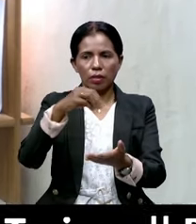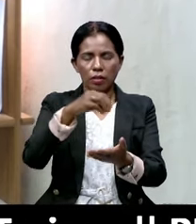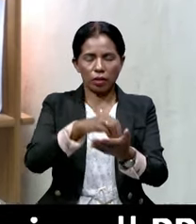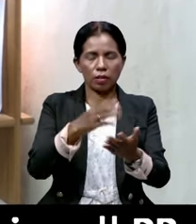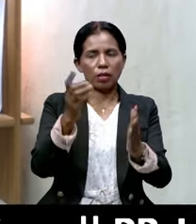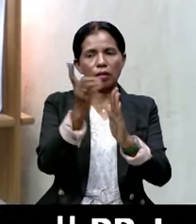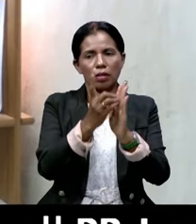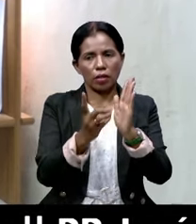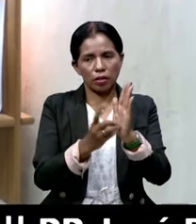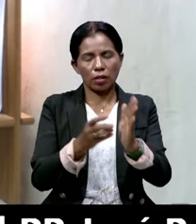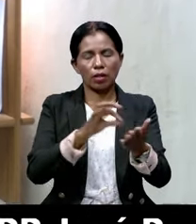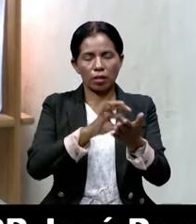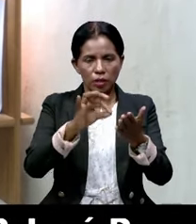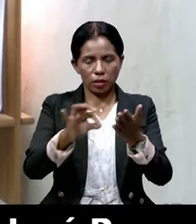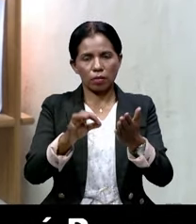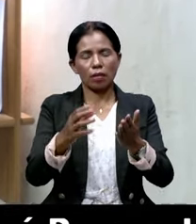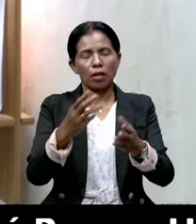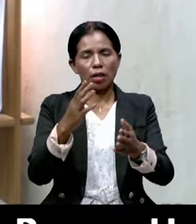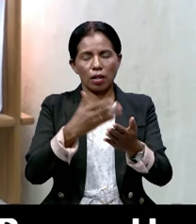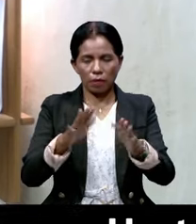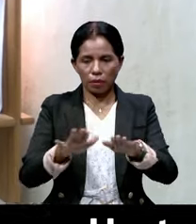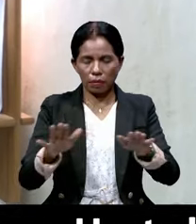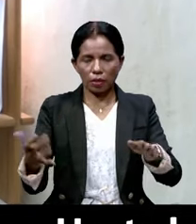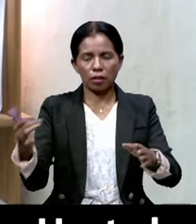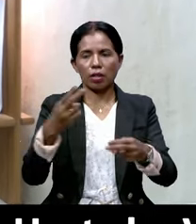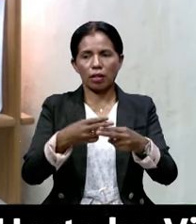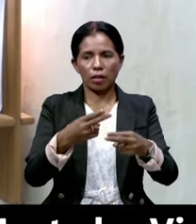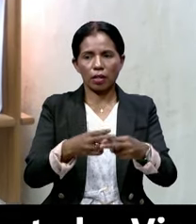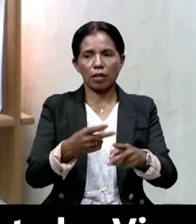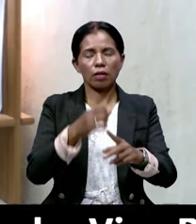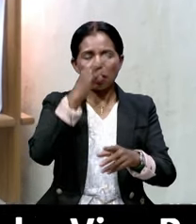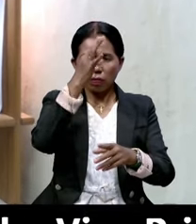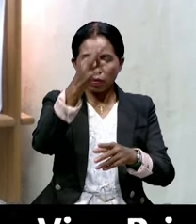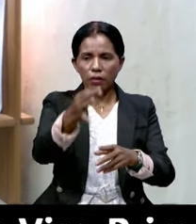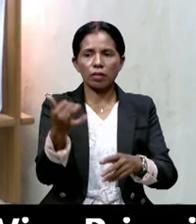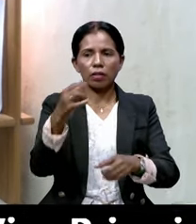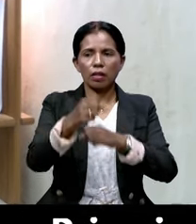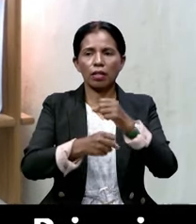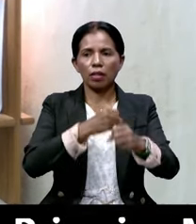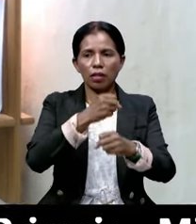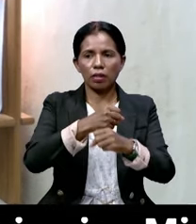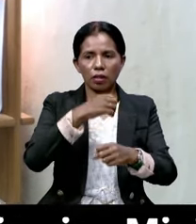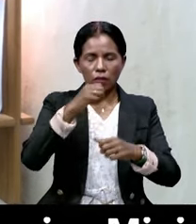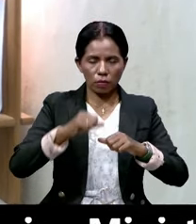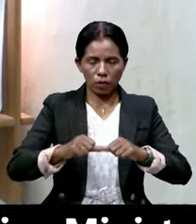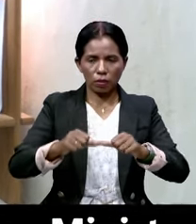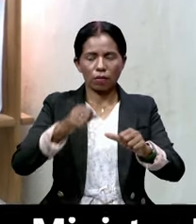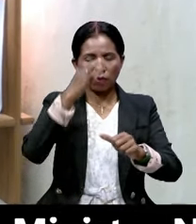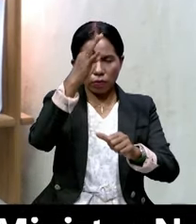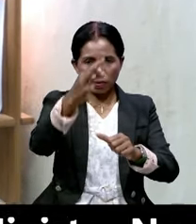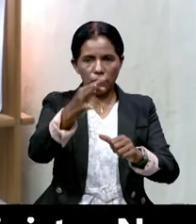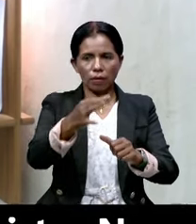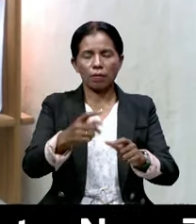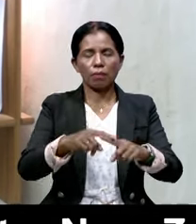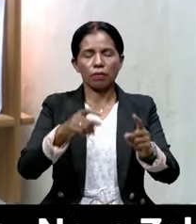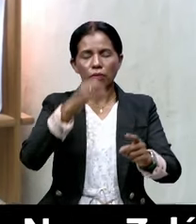dados, registro lavar e tira. Também possivelmente lavar e cerne e futuro se netina lava me bem mais bem